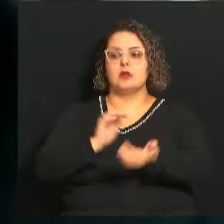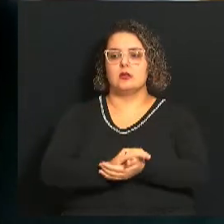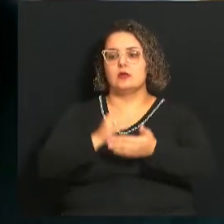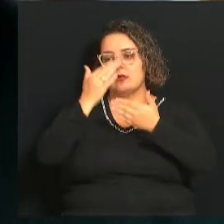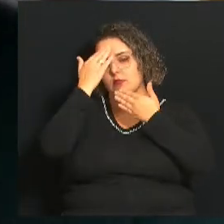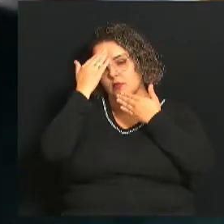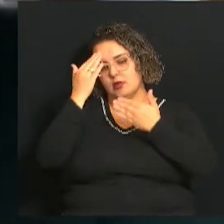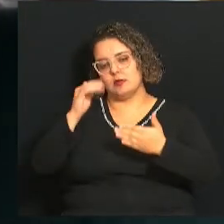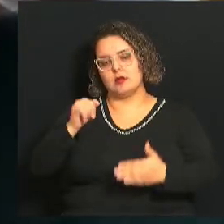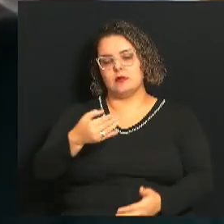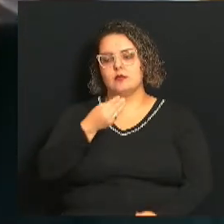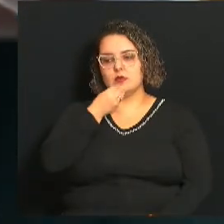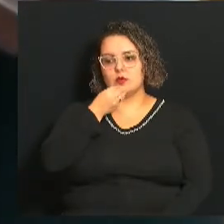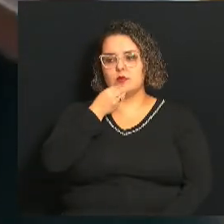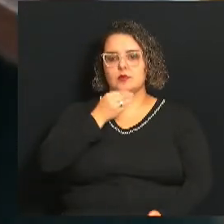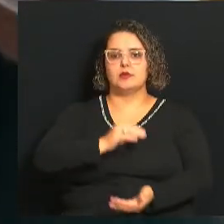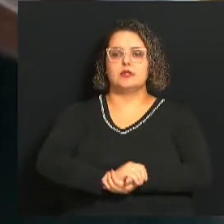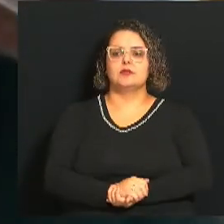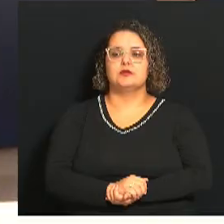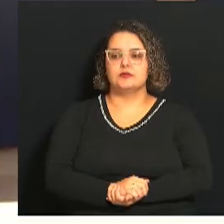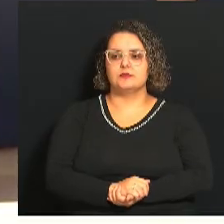pela oportunidade.